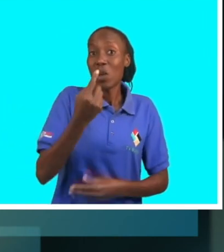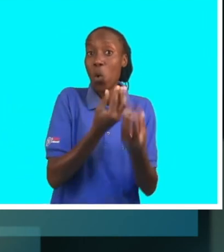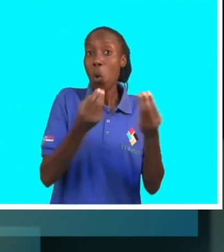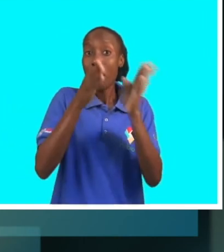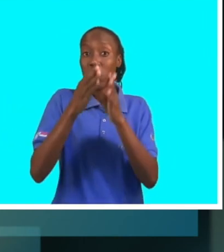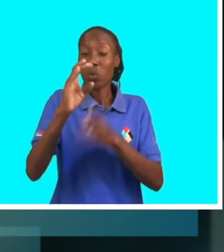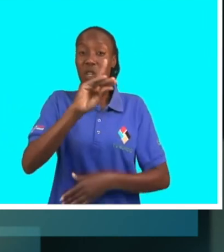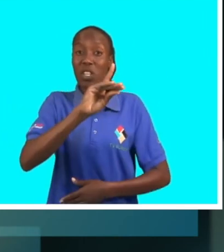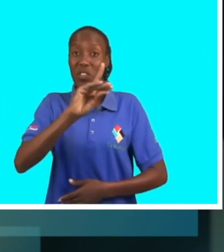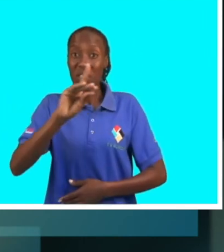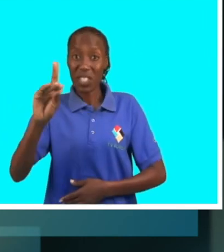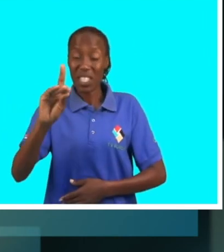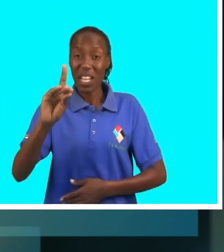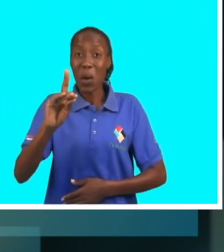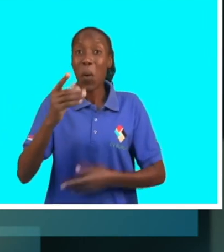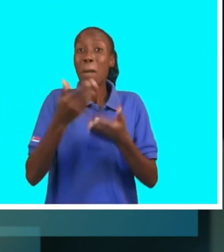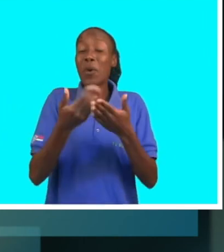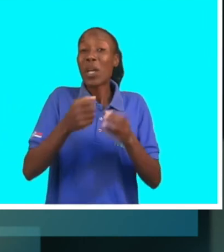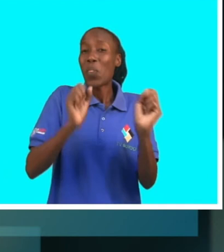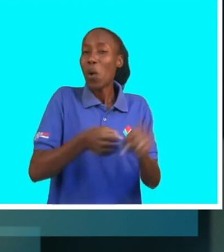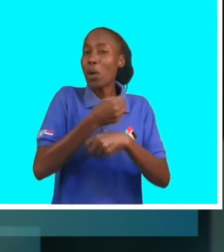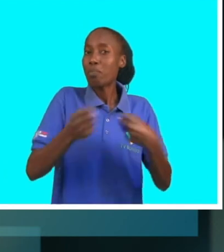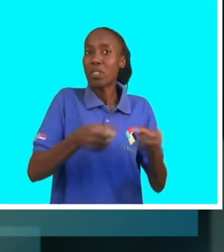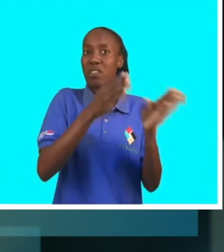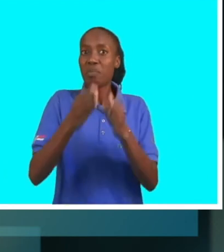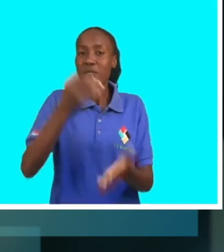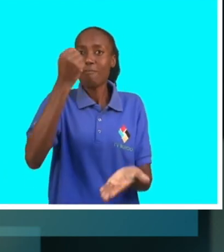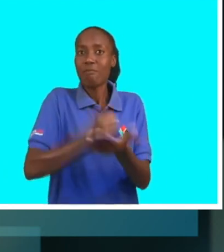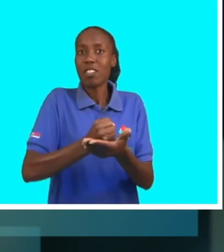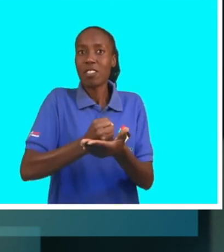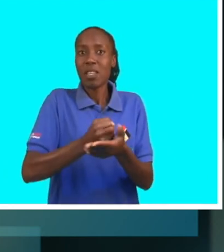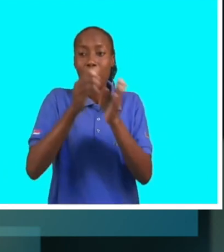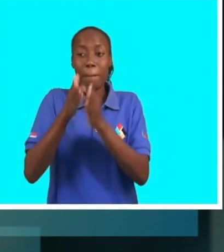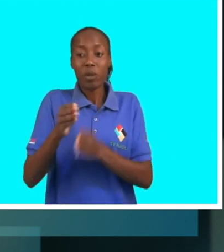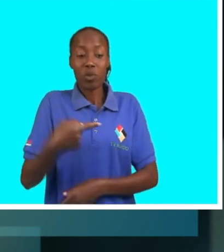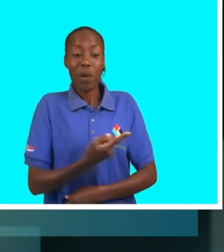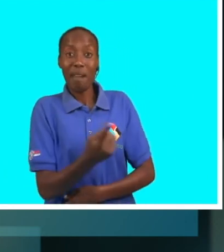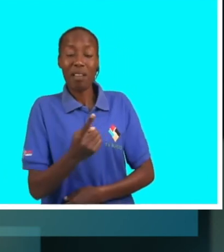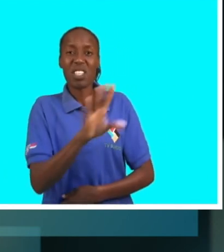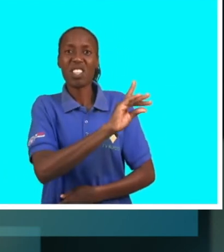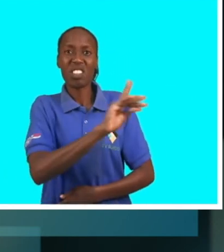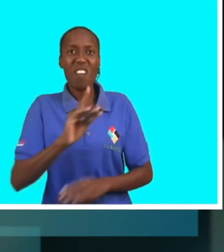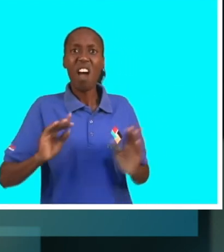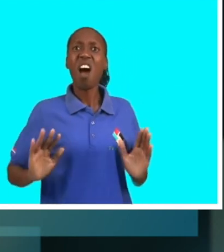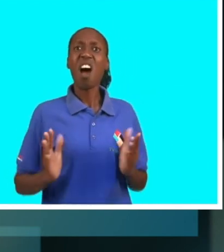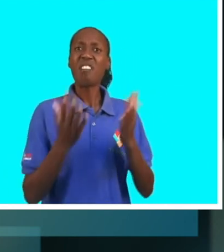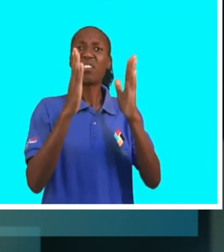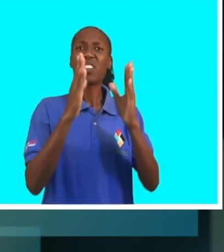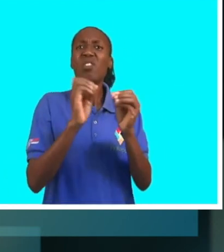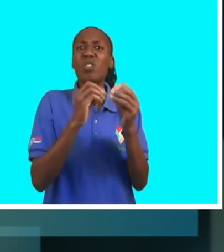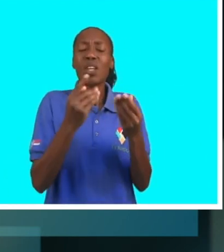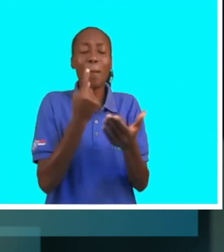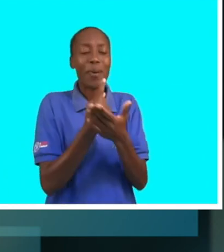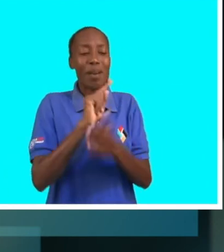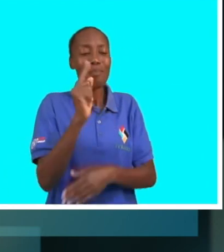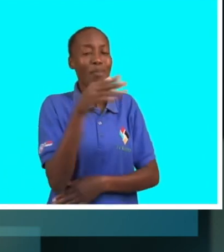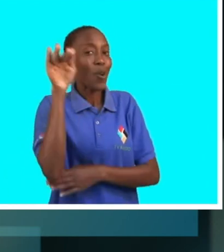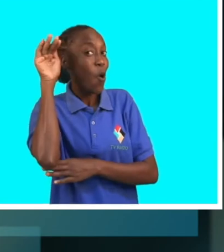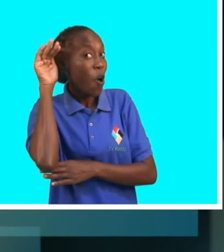com pessoas com deficiência é que ninguém pode tomar decisões que impactam sobre as nossas vidas